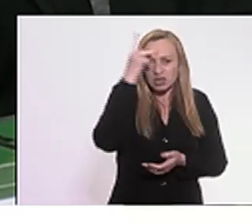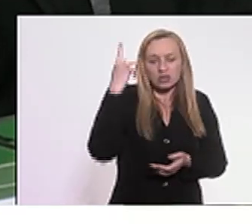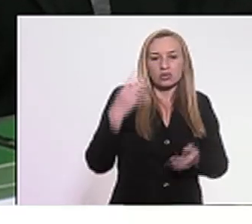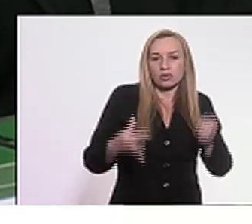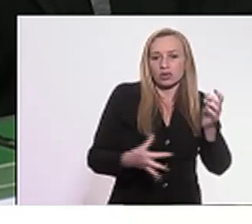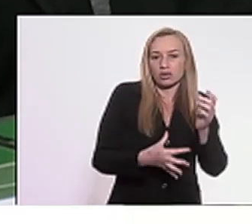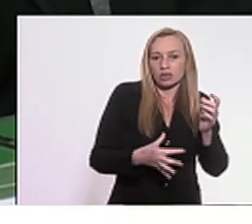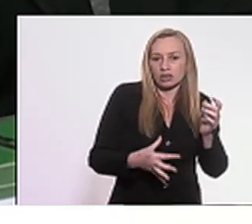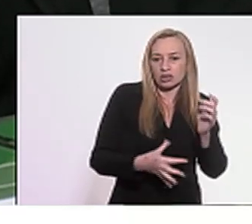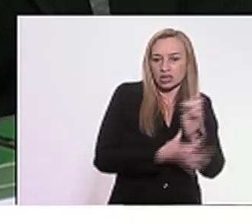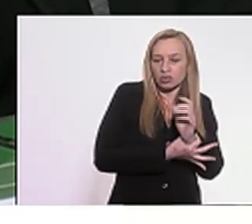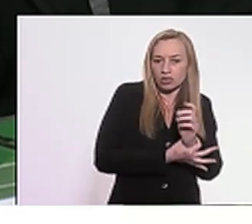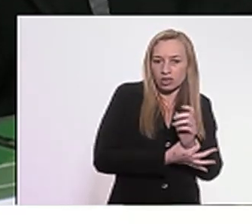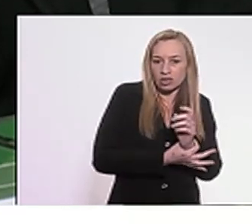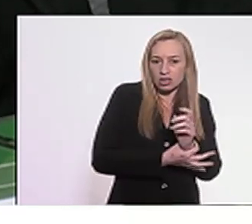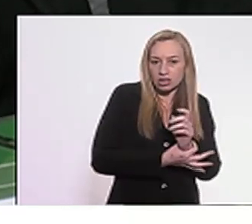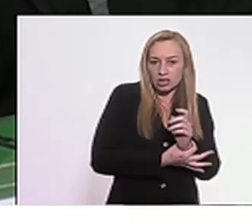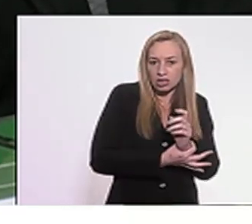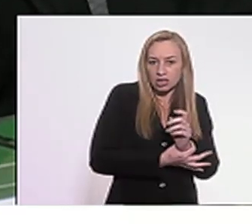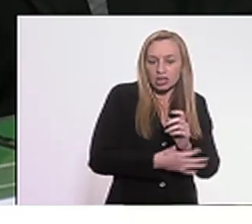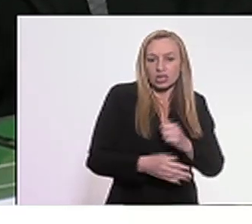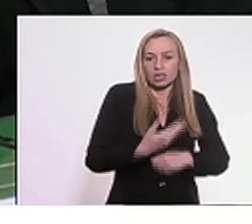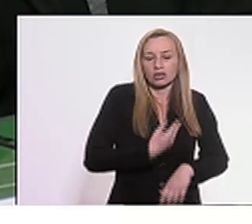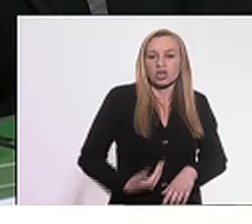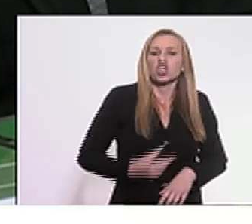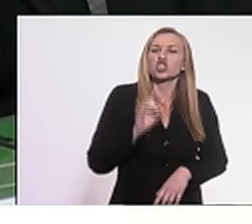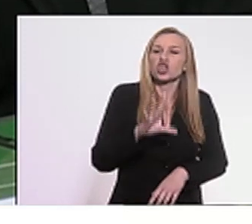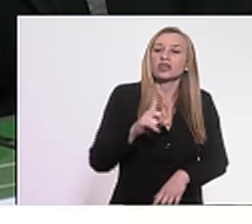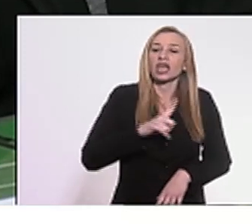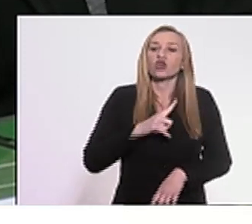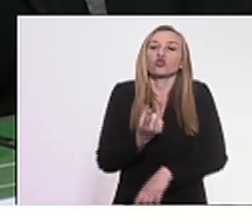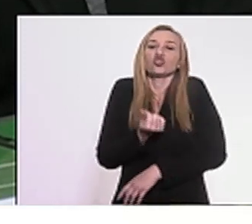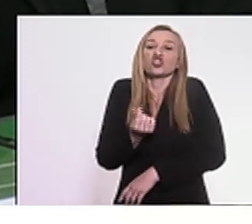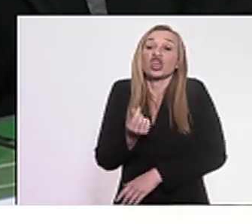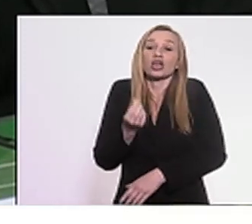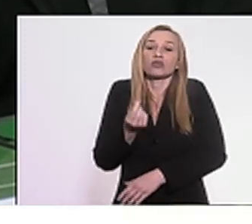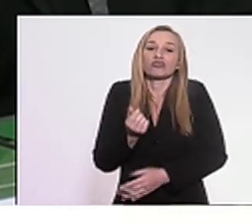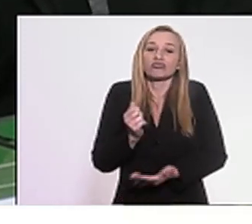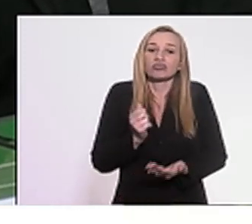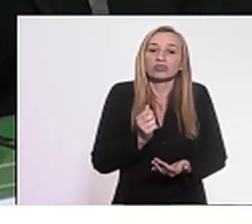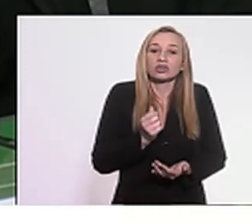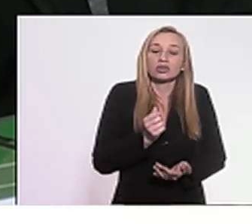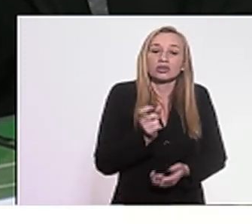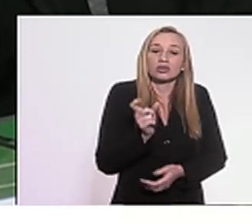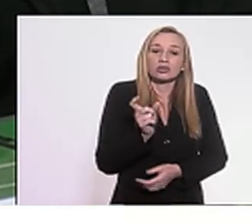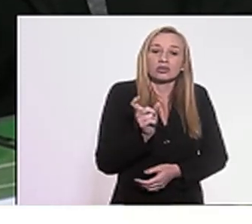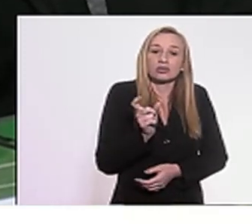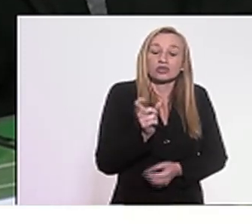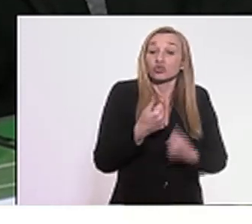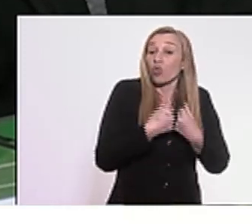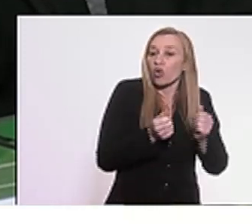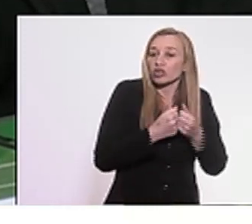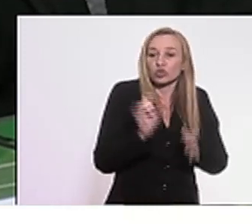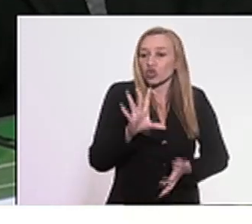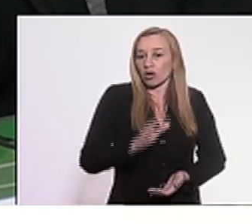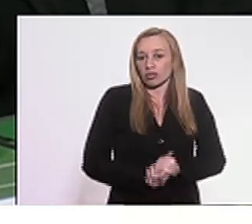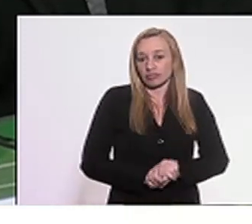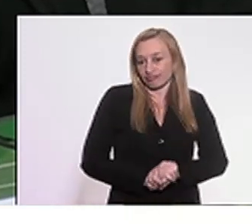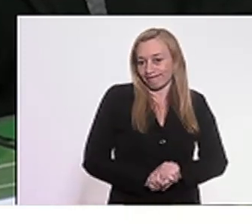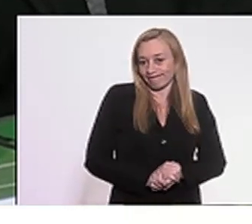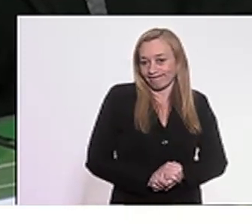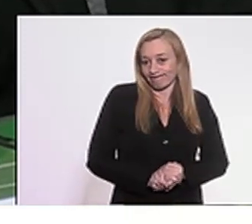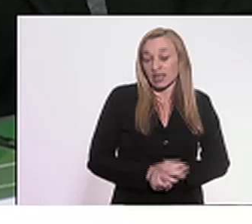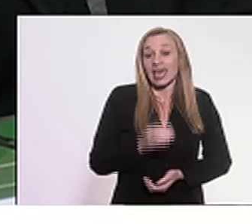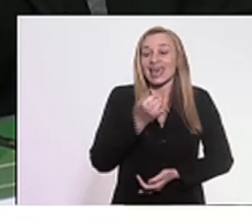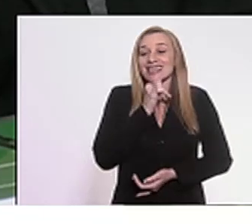dinheiro da passagem. Só tem o dinheiro da passagem, que estão vindo bem de longe, Campos, um exemplo. Então,